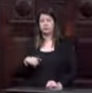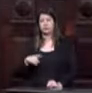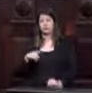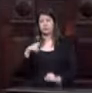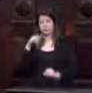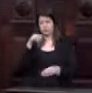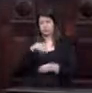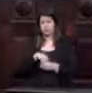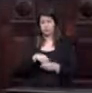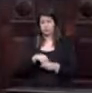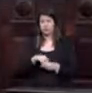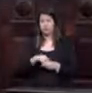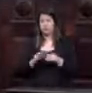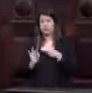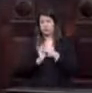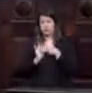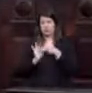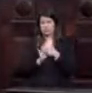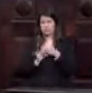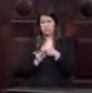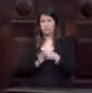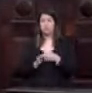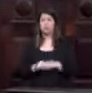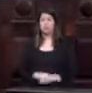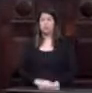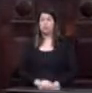voto na tributação